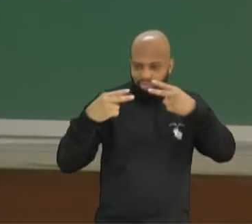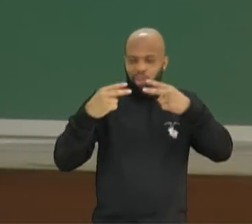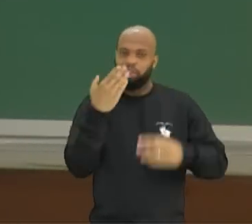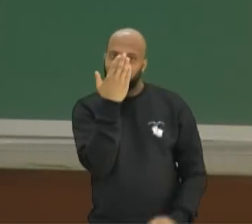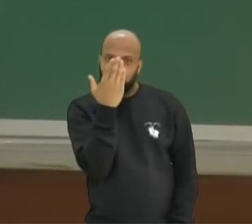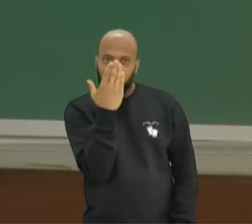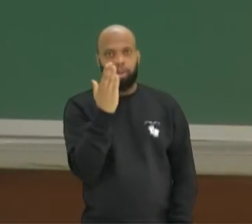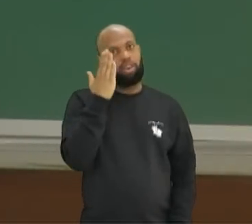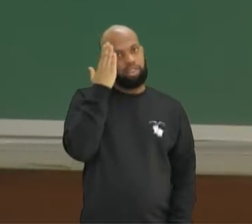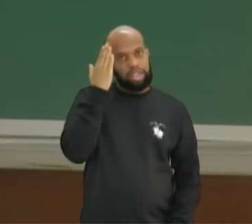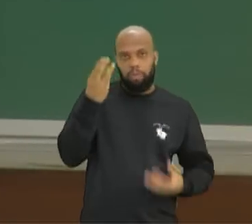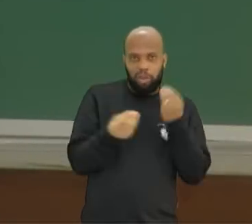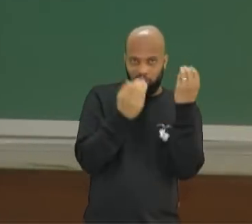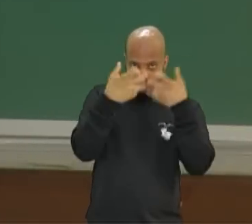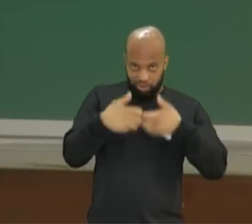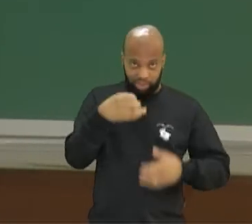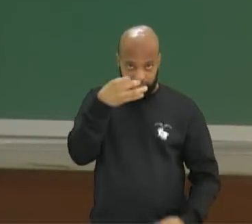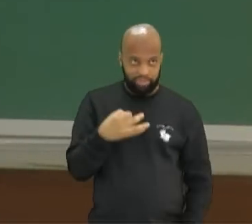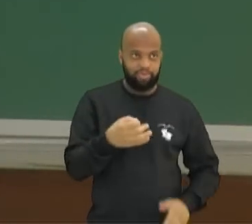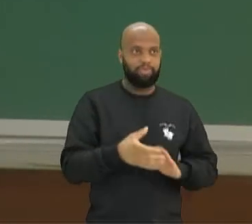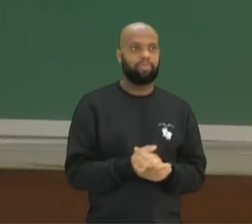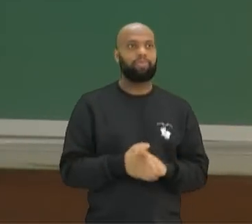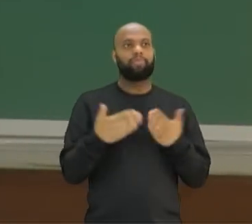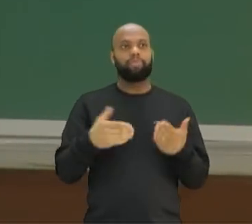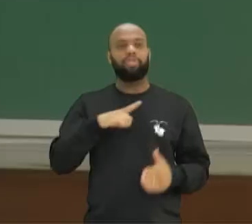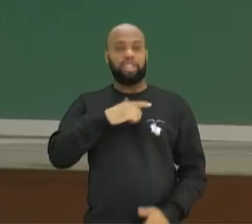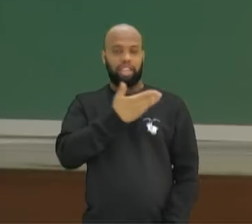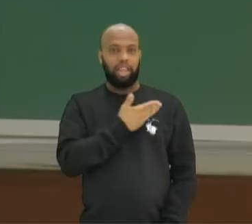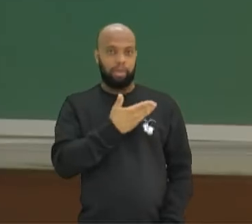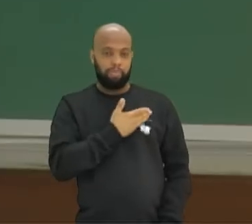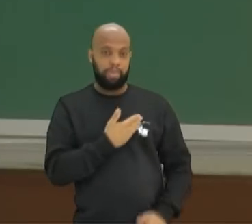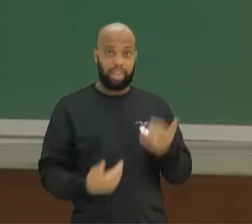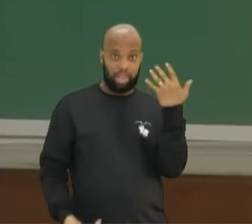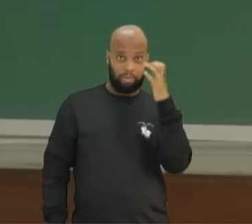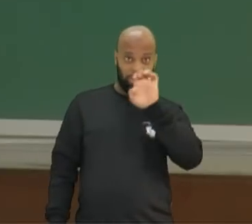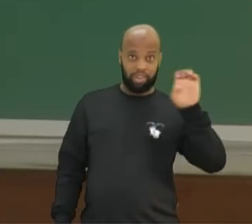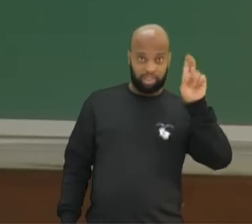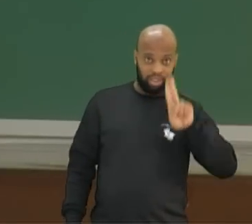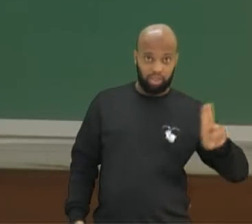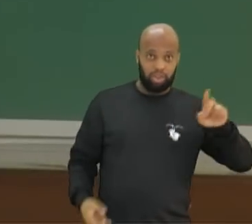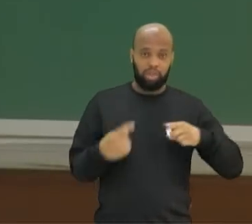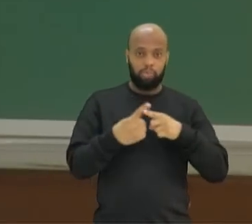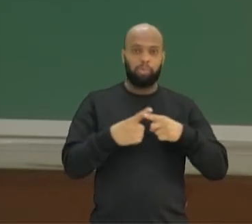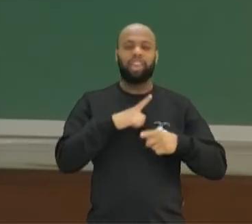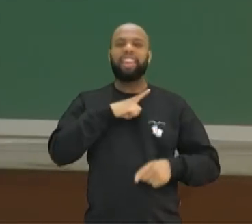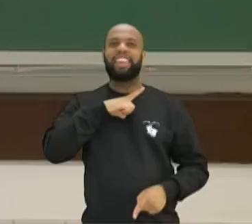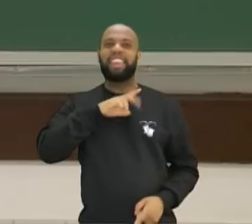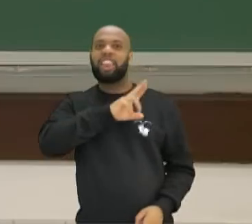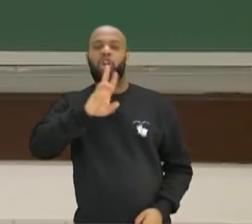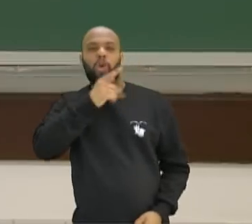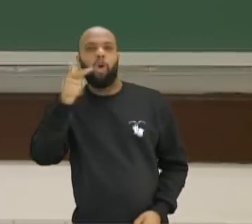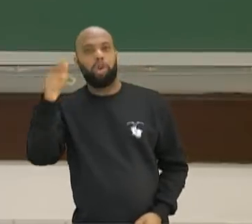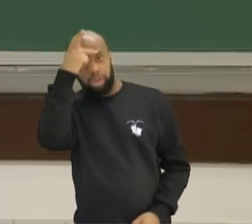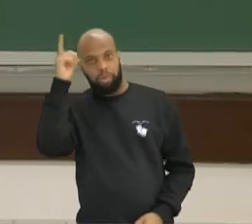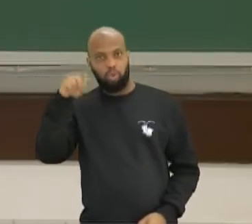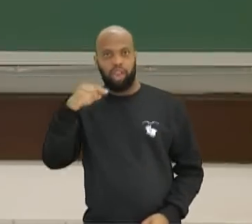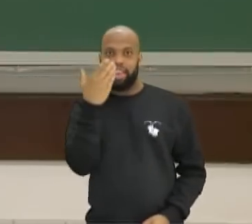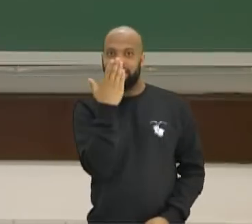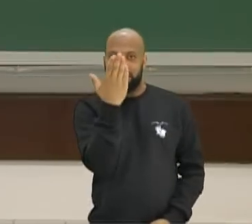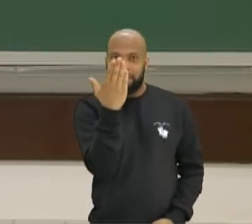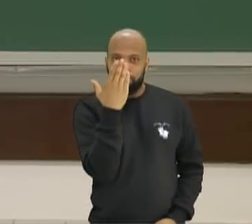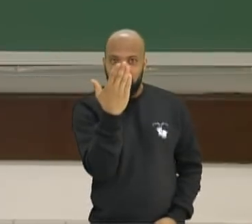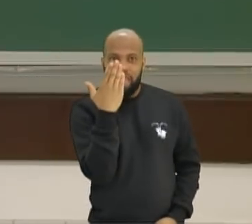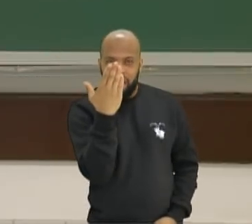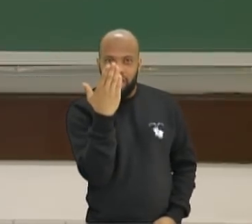sabem mais ou menos como é que funciona. Olha só, a amiga é canhota porque se trata do reflexo da princesa, né? O reflexo